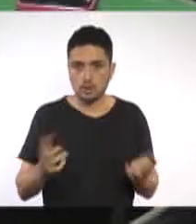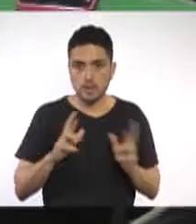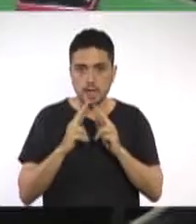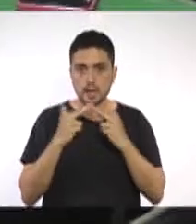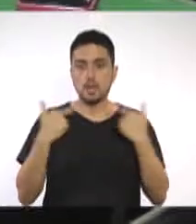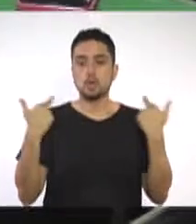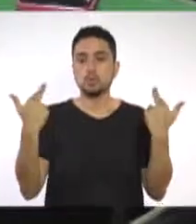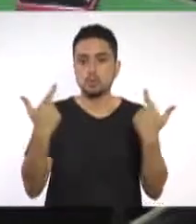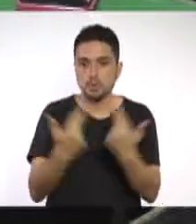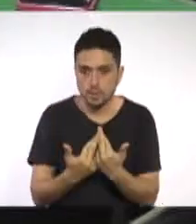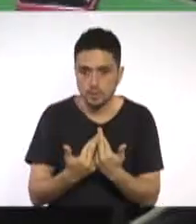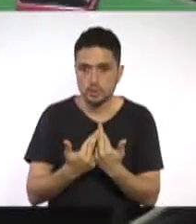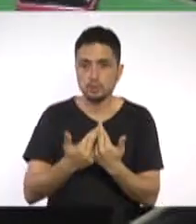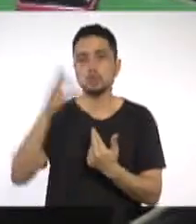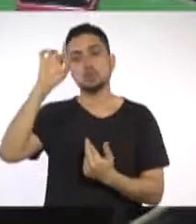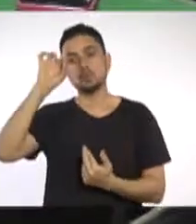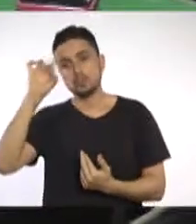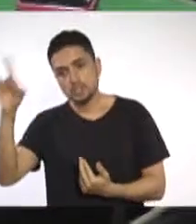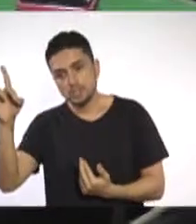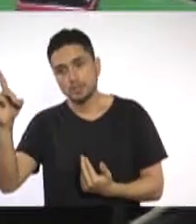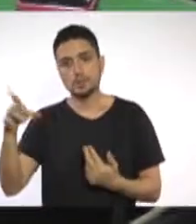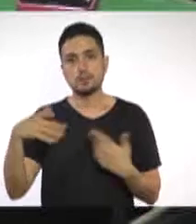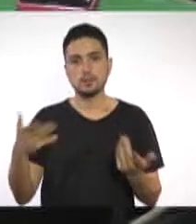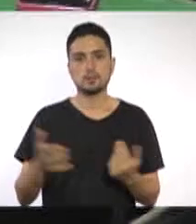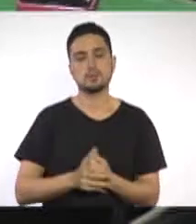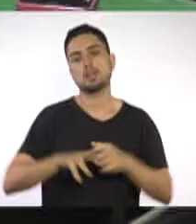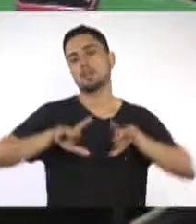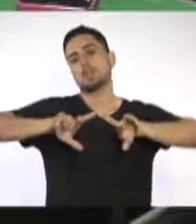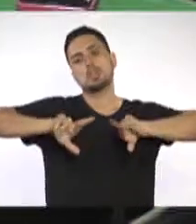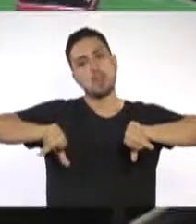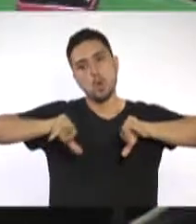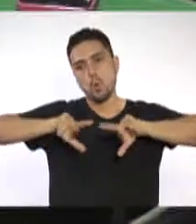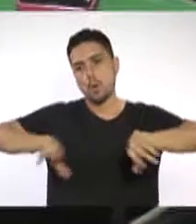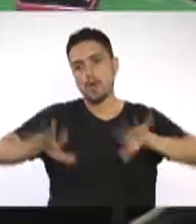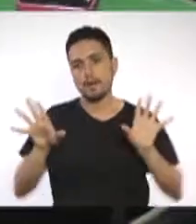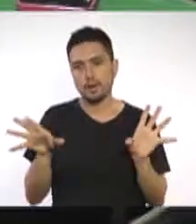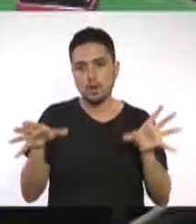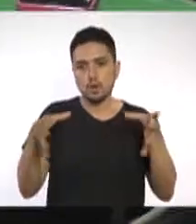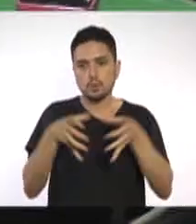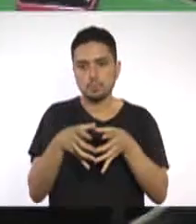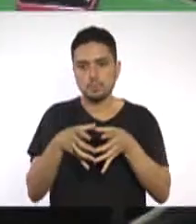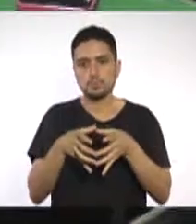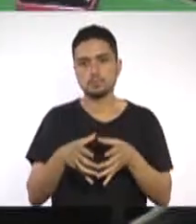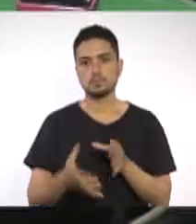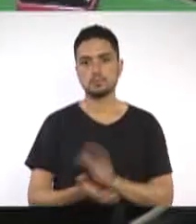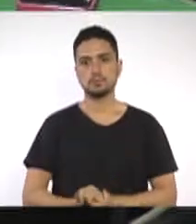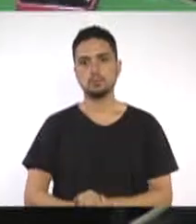na data tal, Mas não é a Comissão de Tributação que vai estar fazendo consoante... isso. Não.